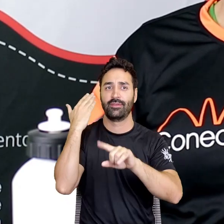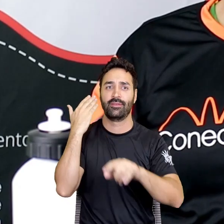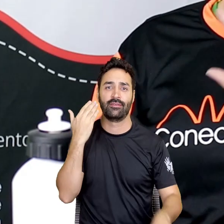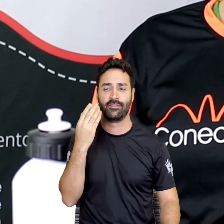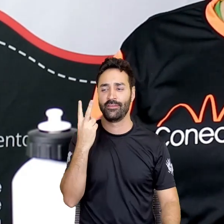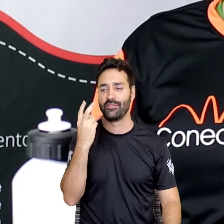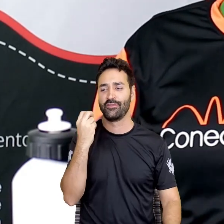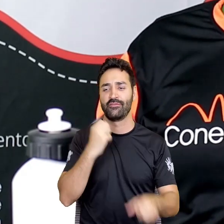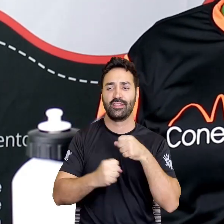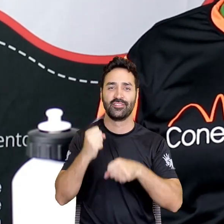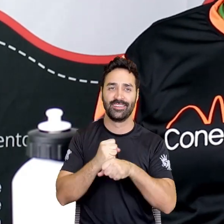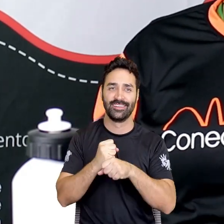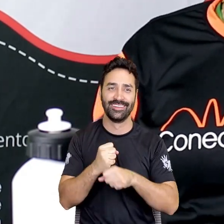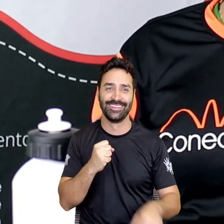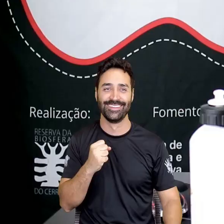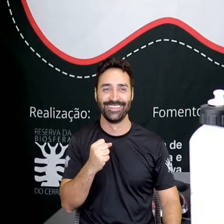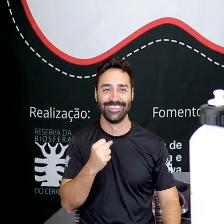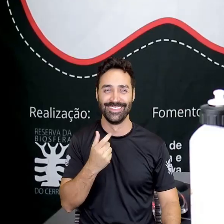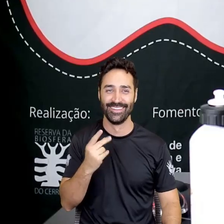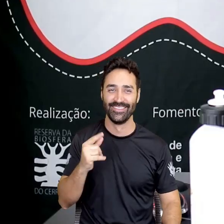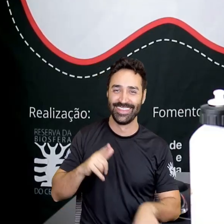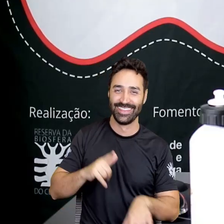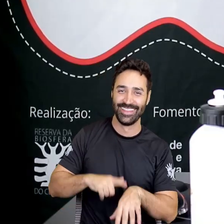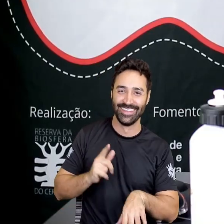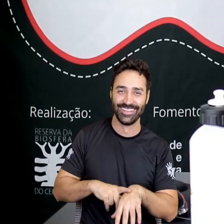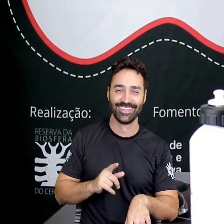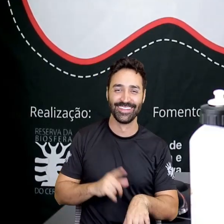20 anos, mas não tem tanto tempo assim.